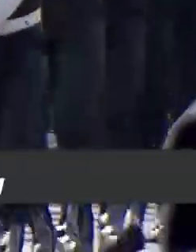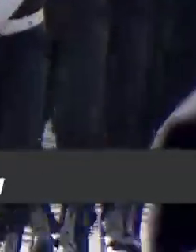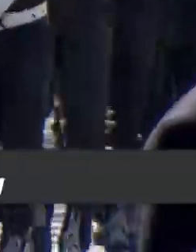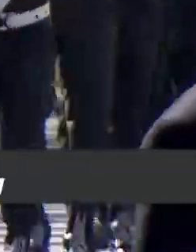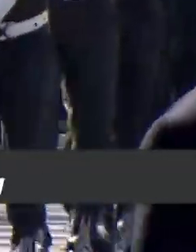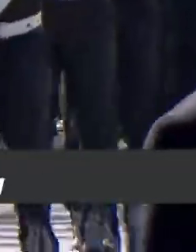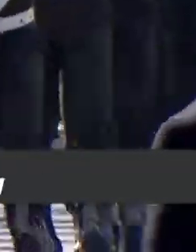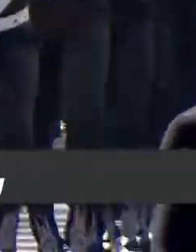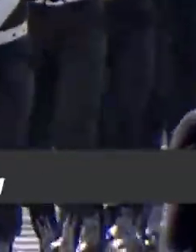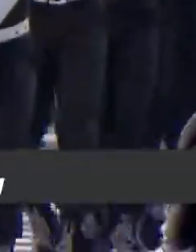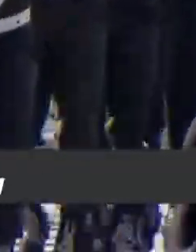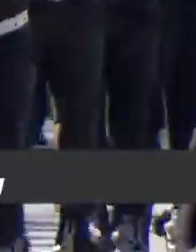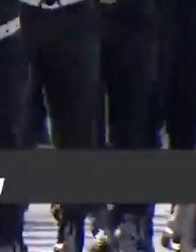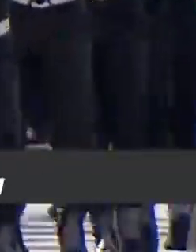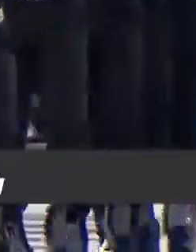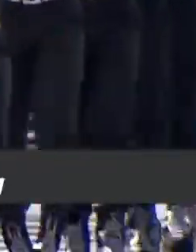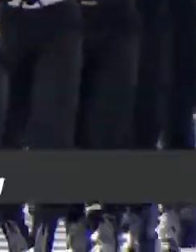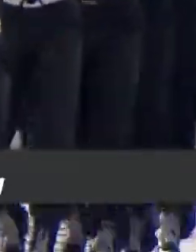das Forças de Paz.